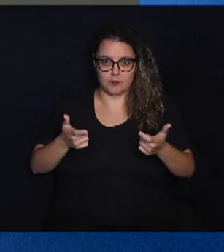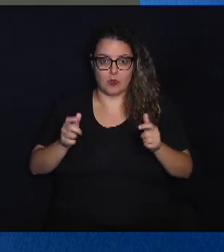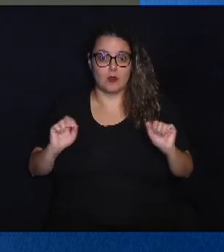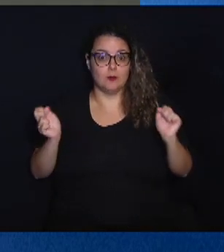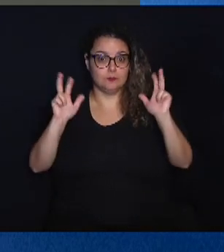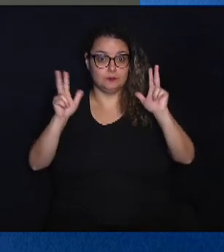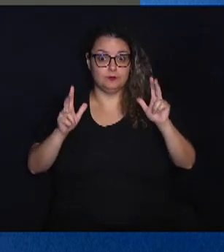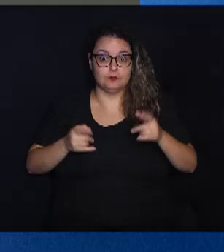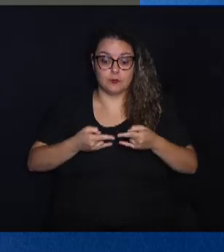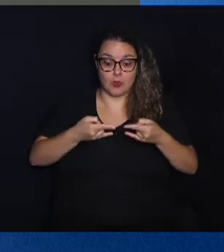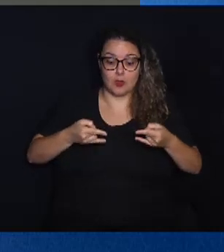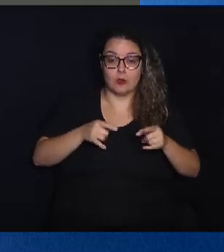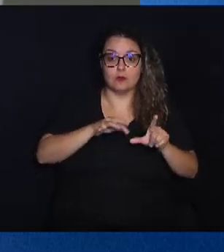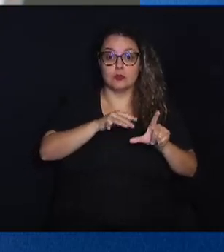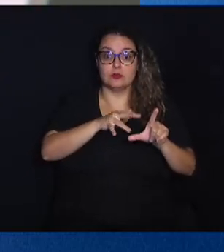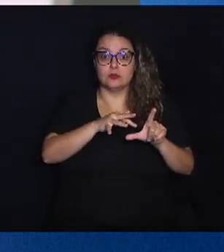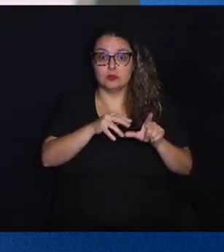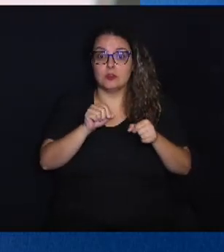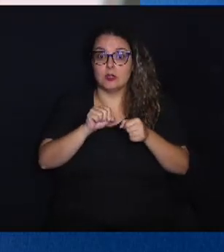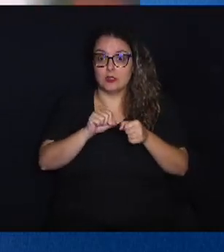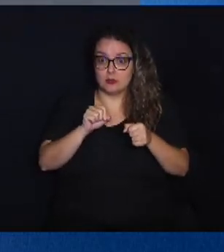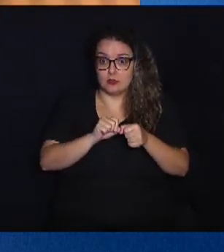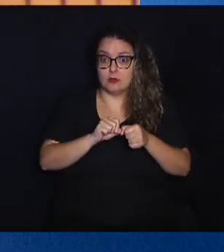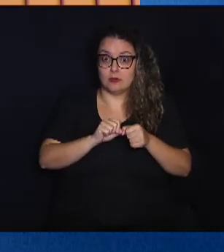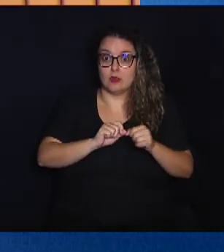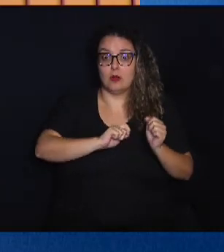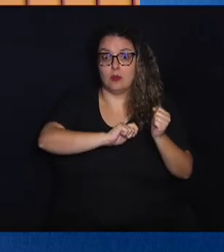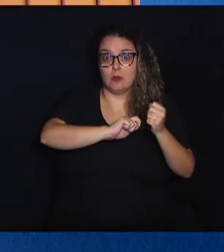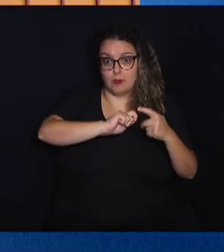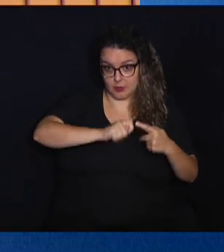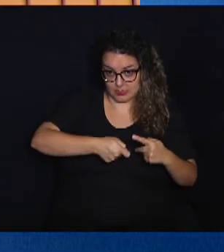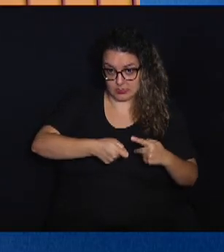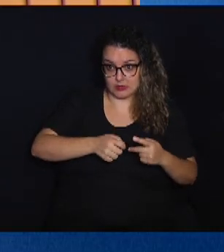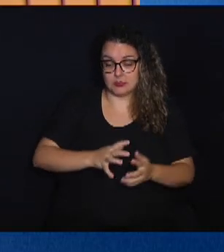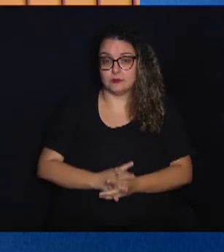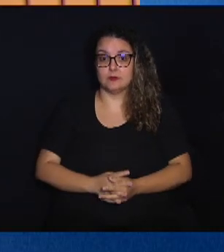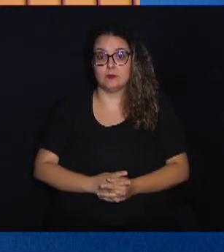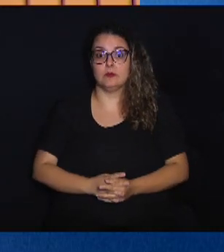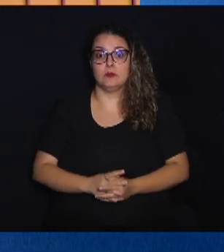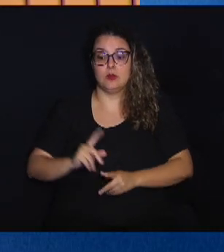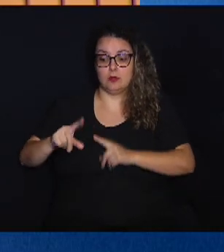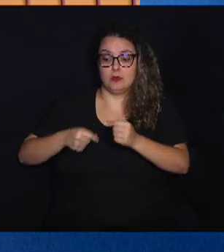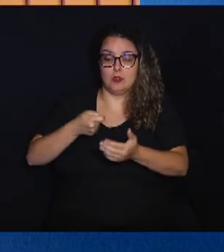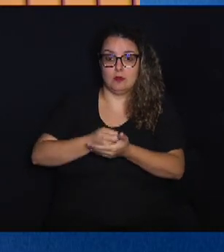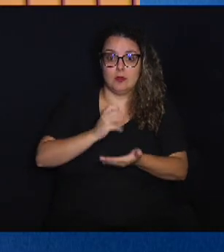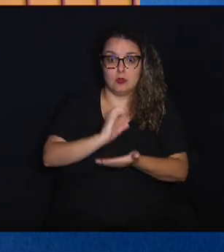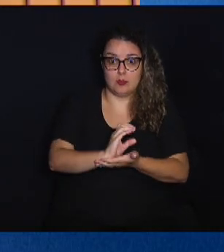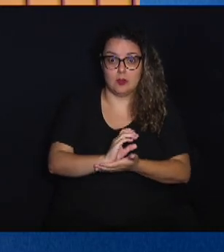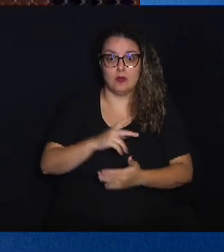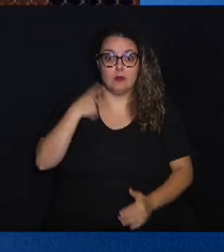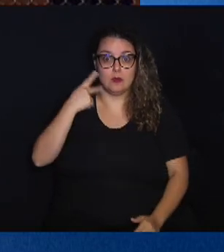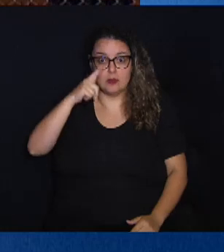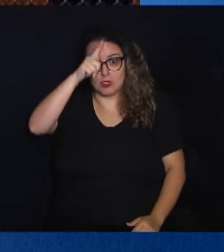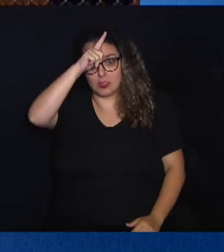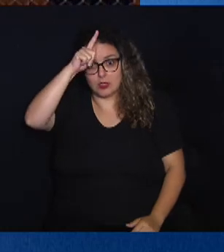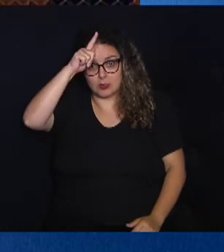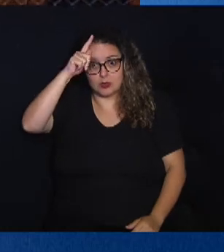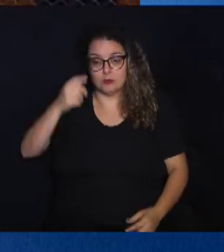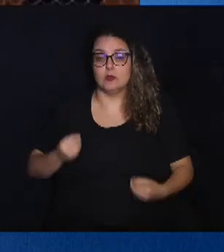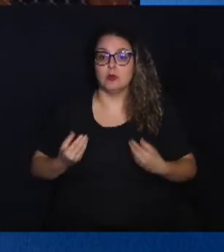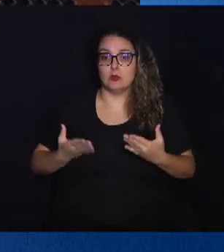terão QR Code para realizar o Pix. Emendas impositivas, vereador Gustavo Peta estabelece